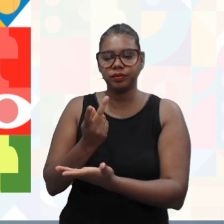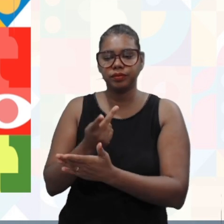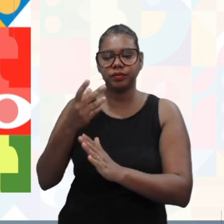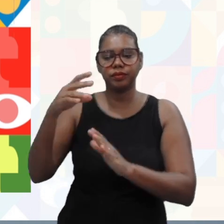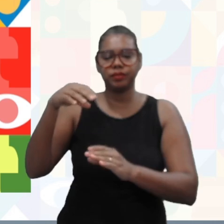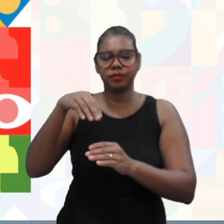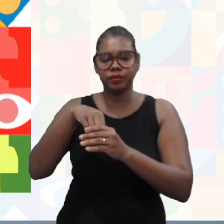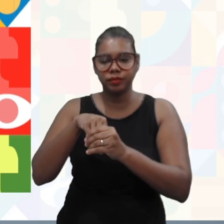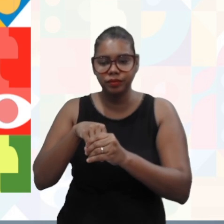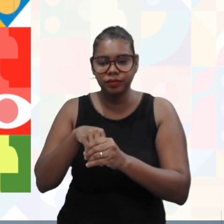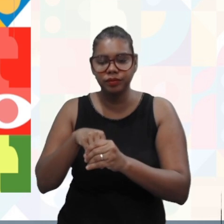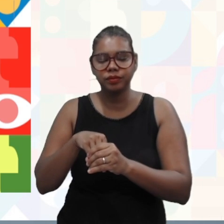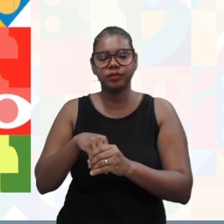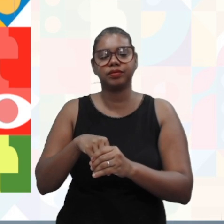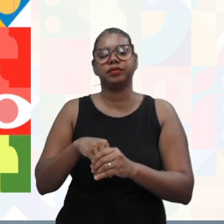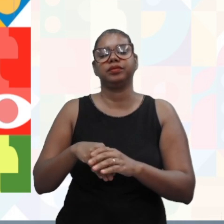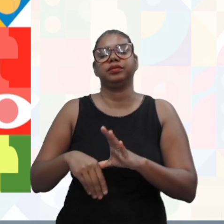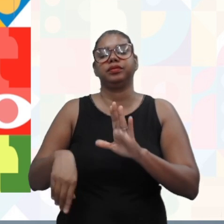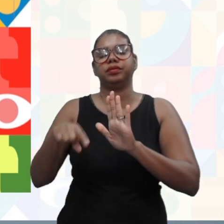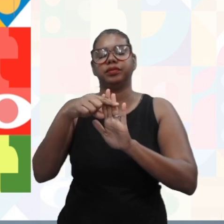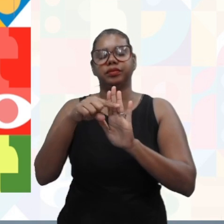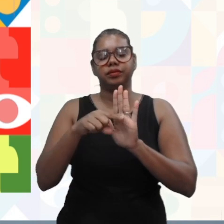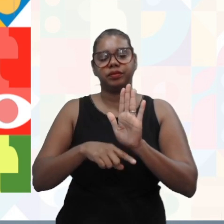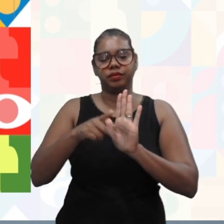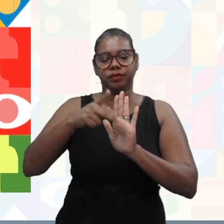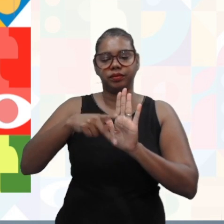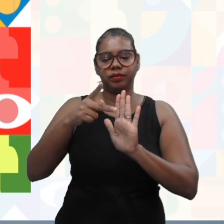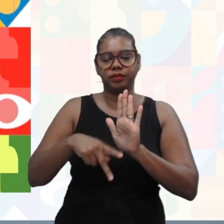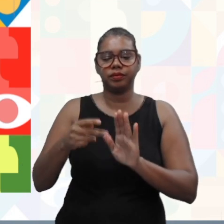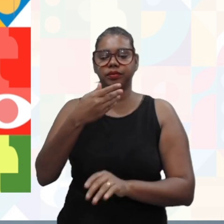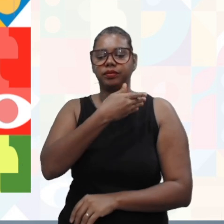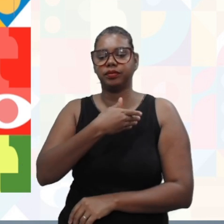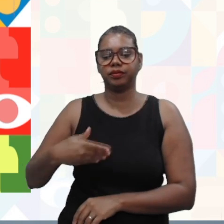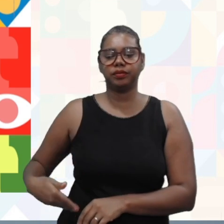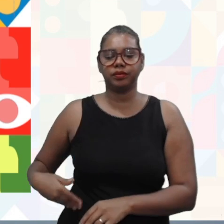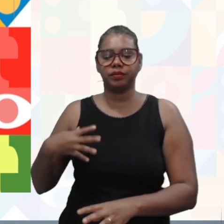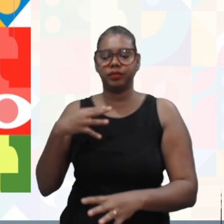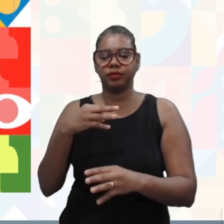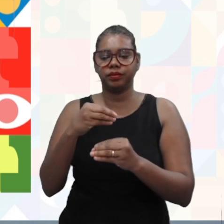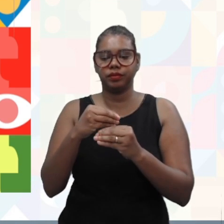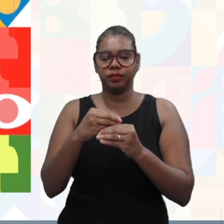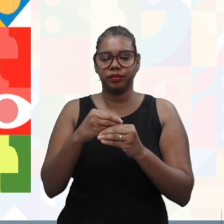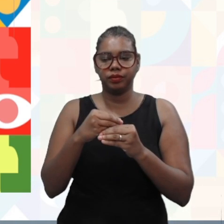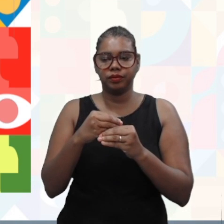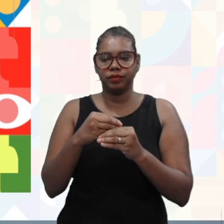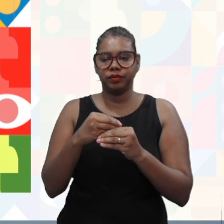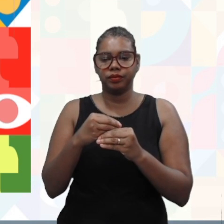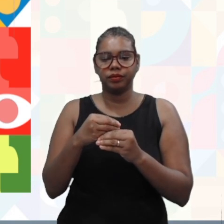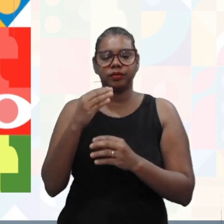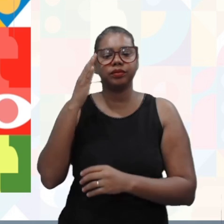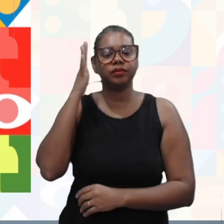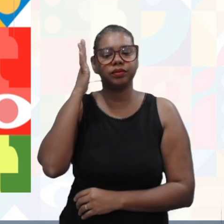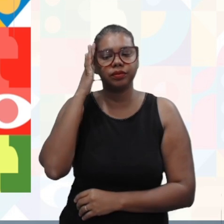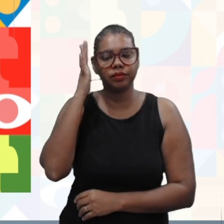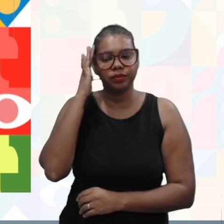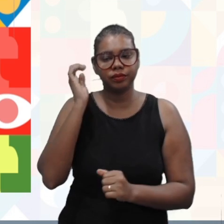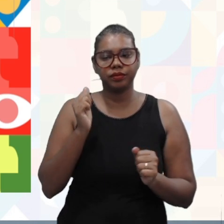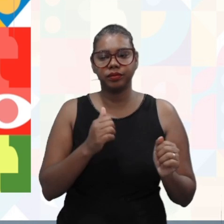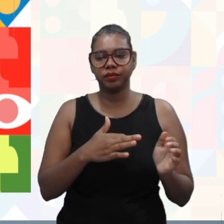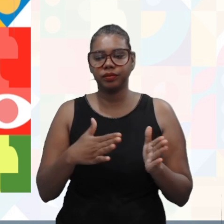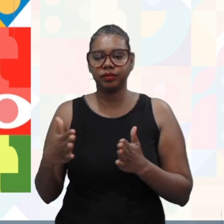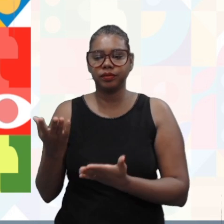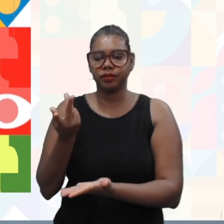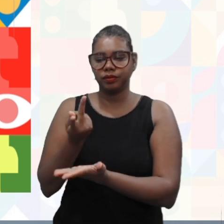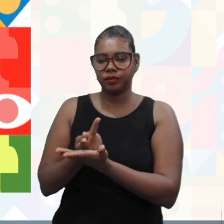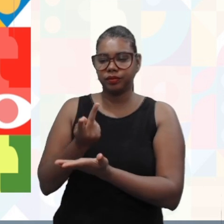implantando um projeto de governo. Então, tudo isso está interligado e a gente compreende que os programas, que as